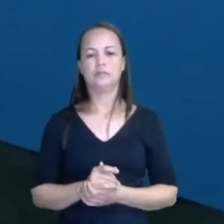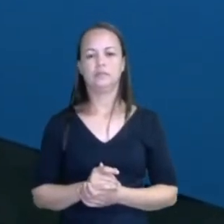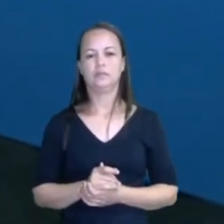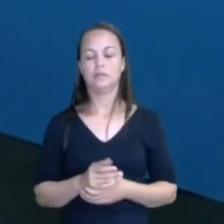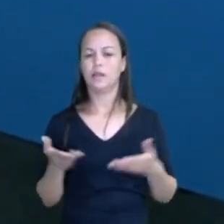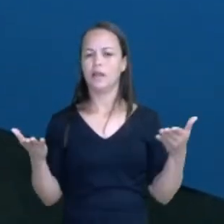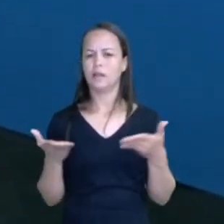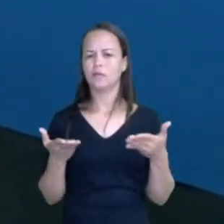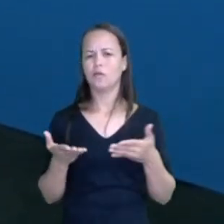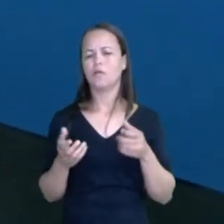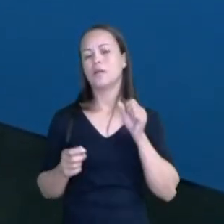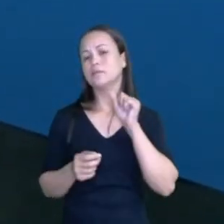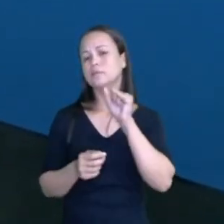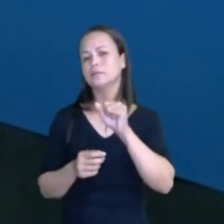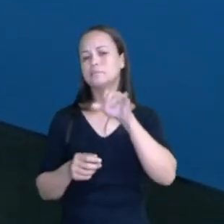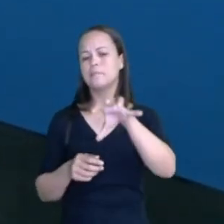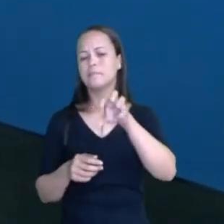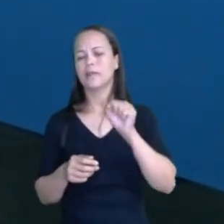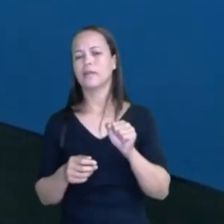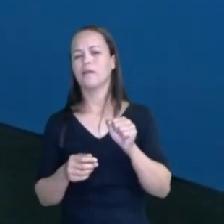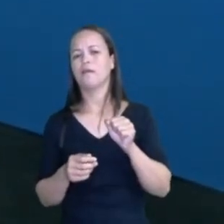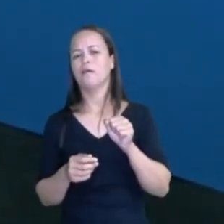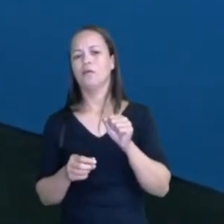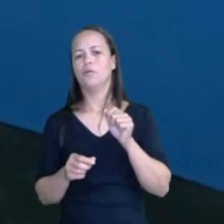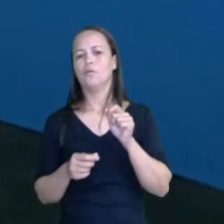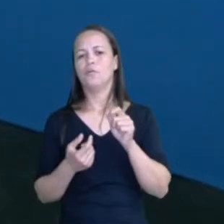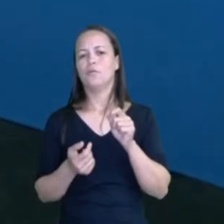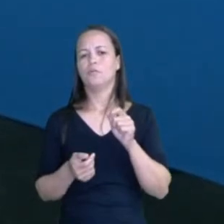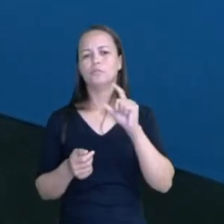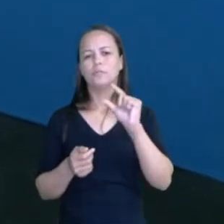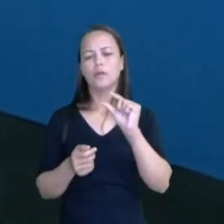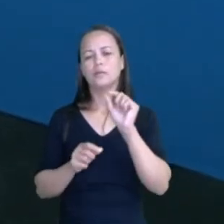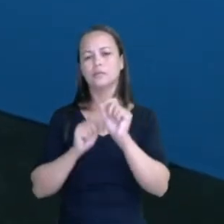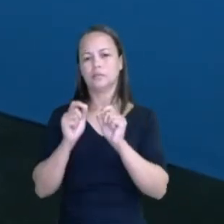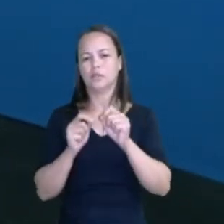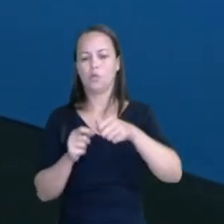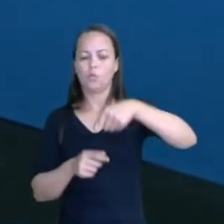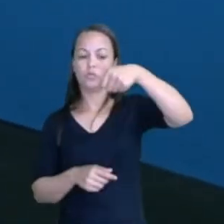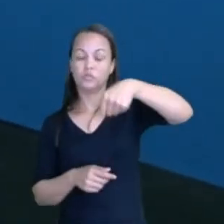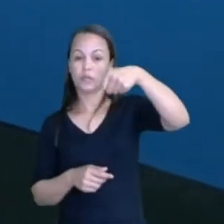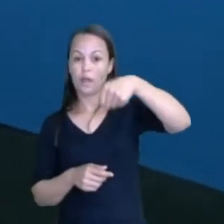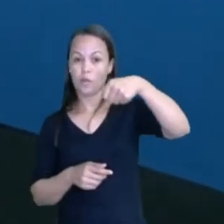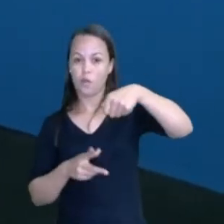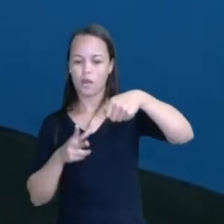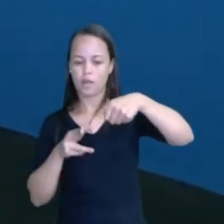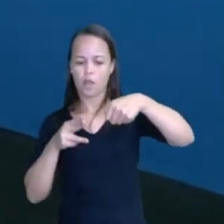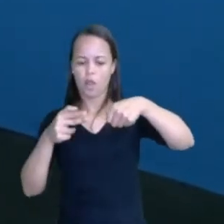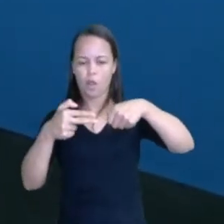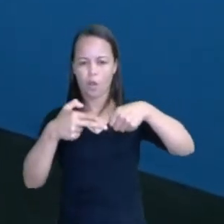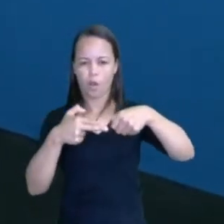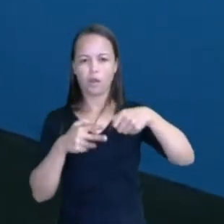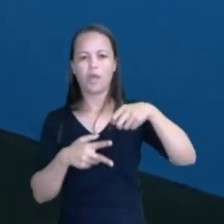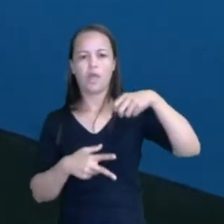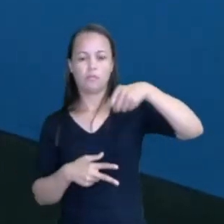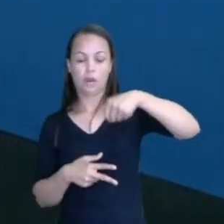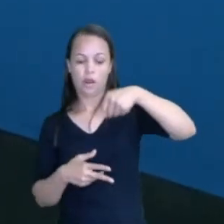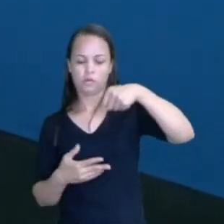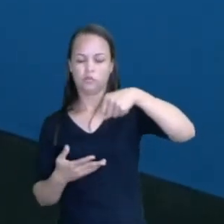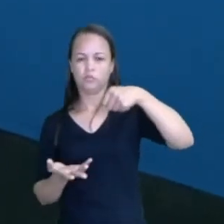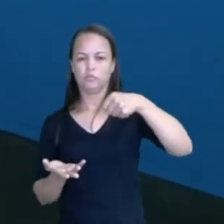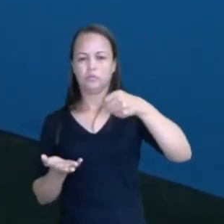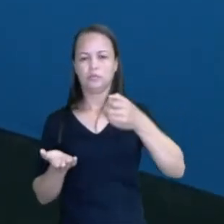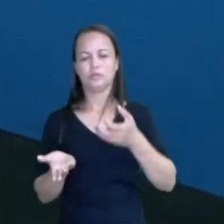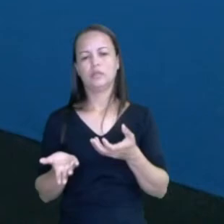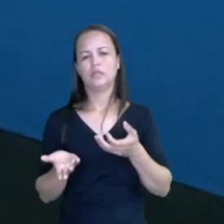eu pegar um pedacinho aqui de uma sacolinha plástica, tá certo? Se eu pegar um pedaço de uma sacola